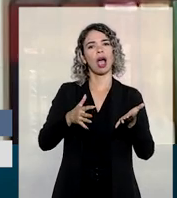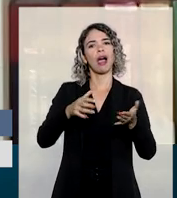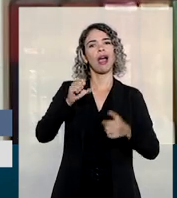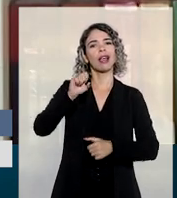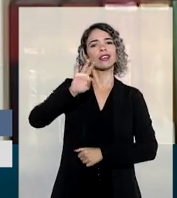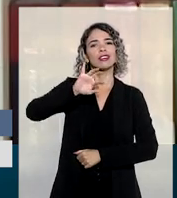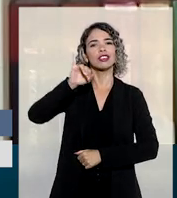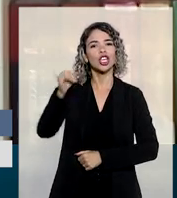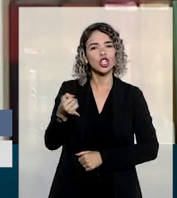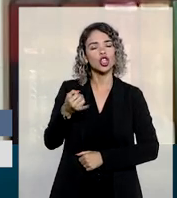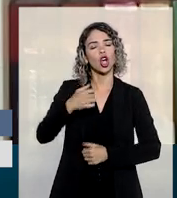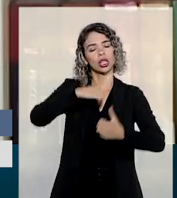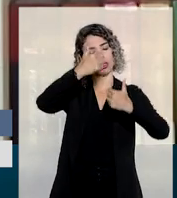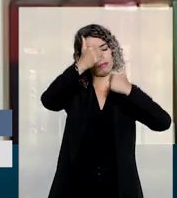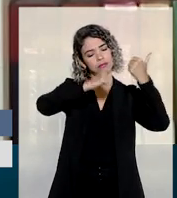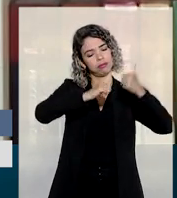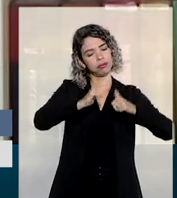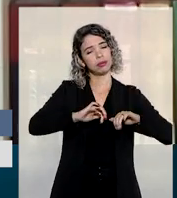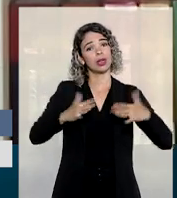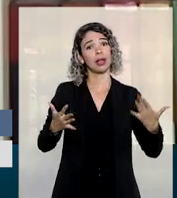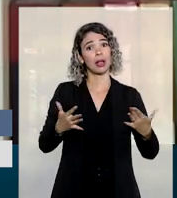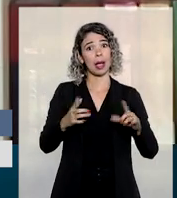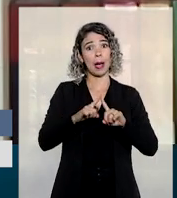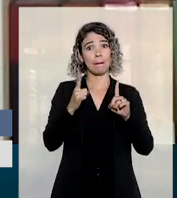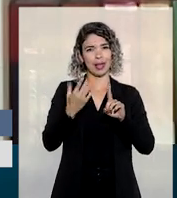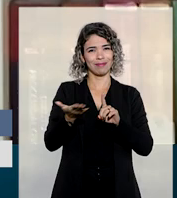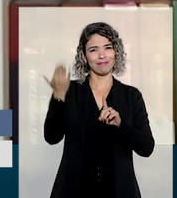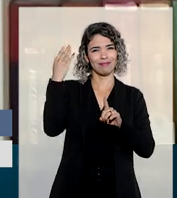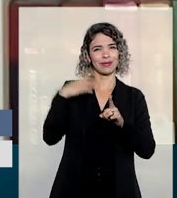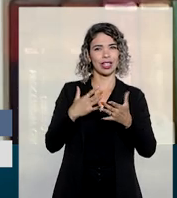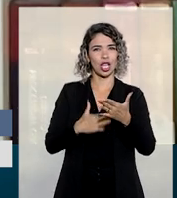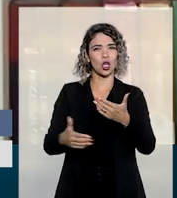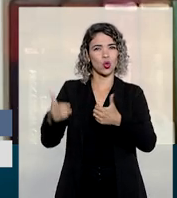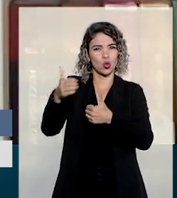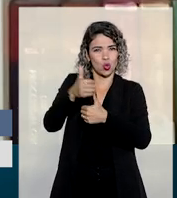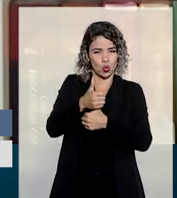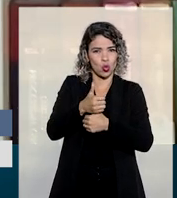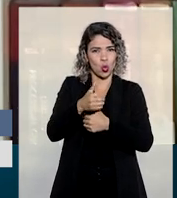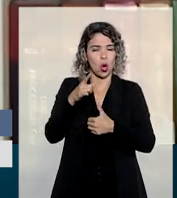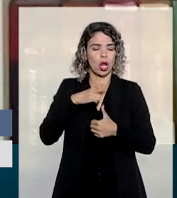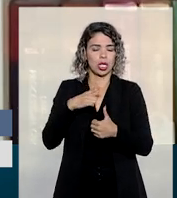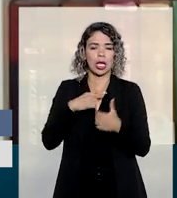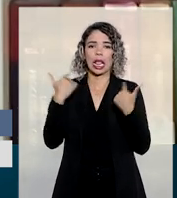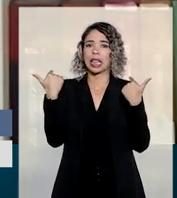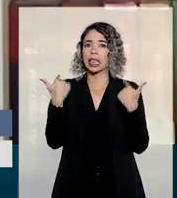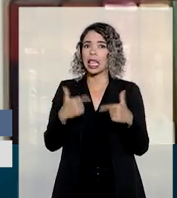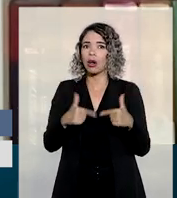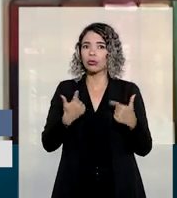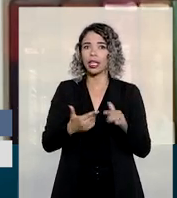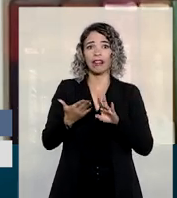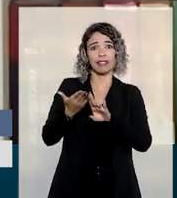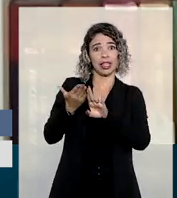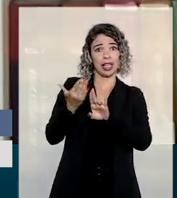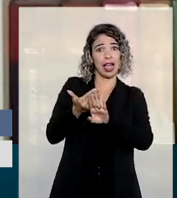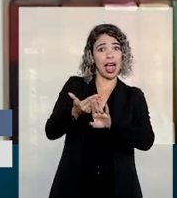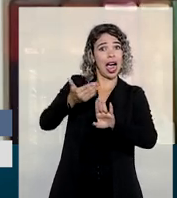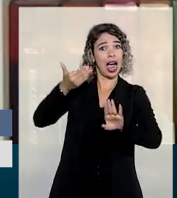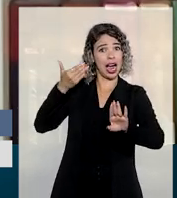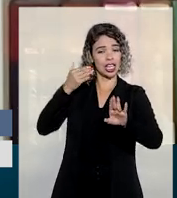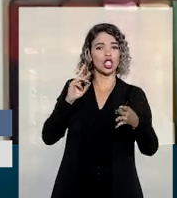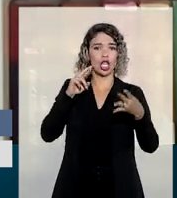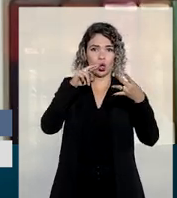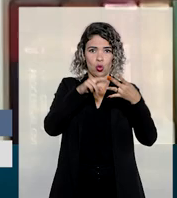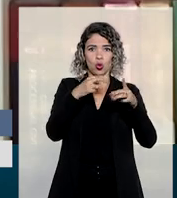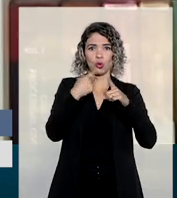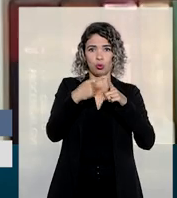Tribunal de Justiça e, com base nesse enunciado de súmula, o STJ dizia: olha, como não teve a confirmação desse recurso, já que depois